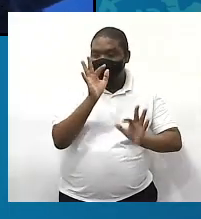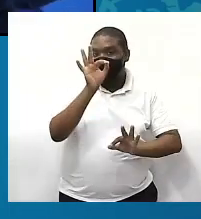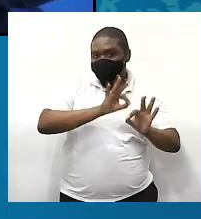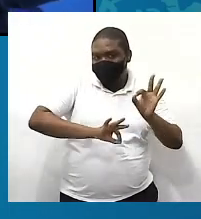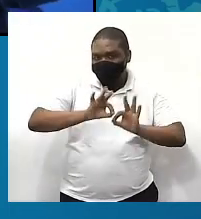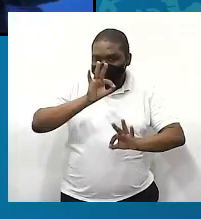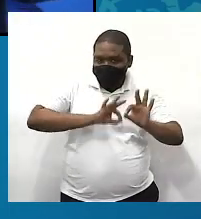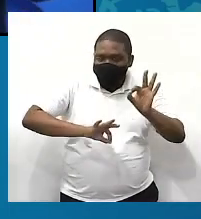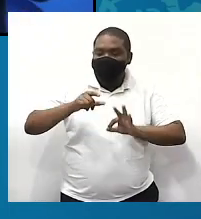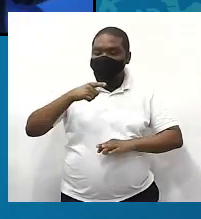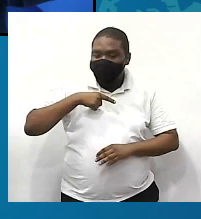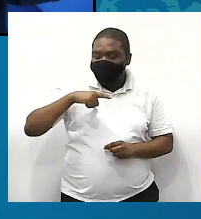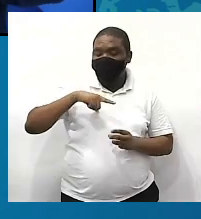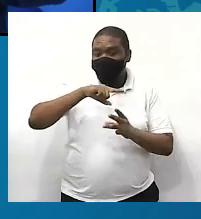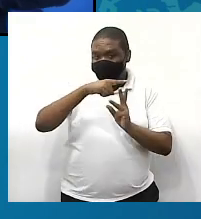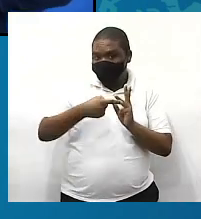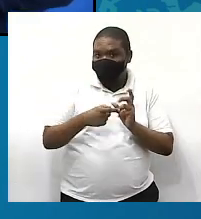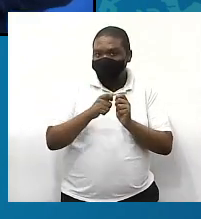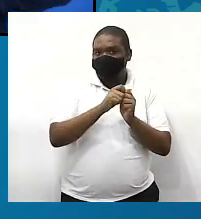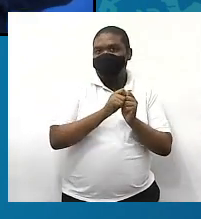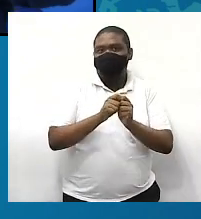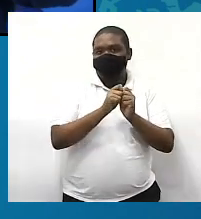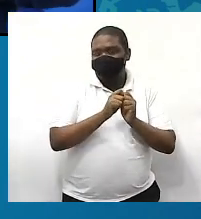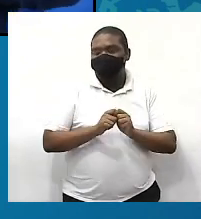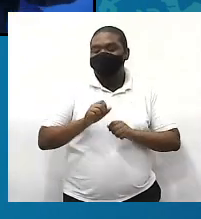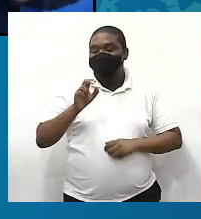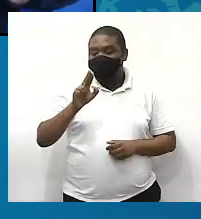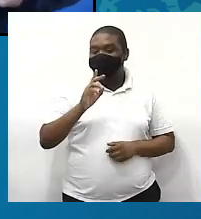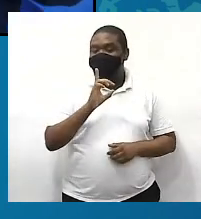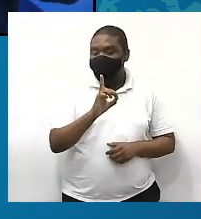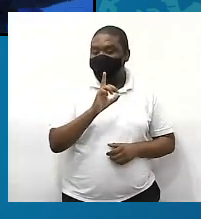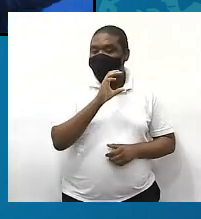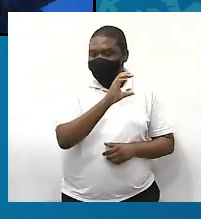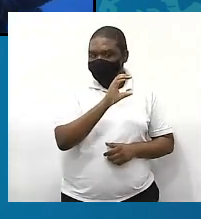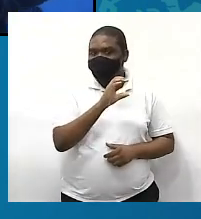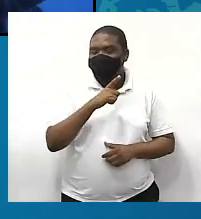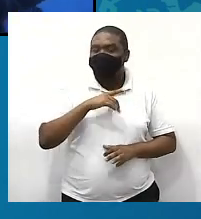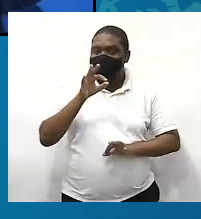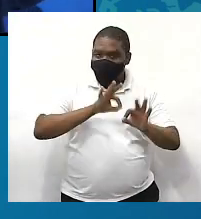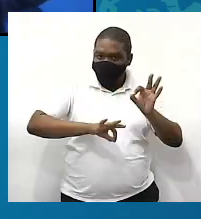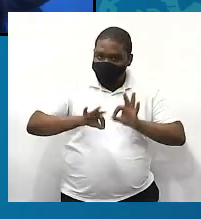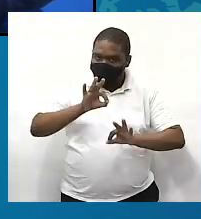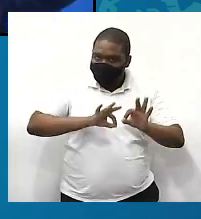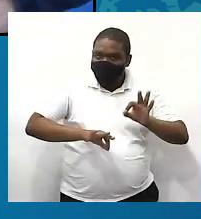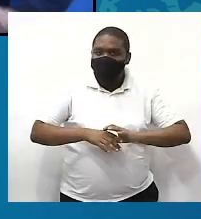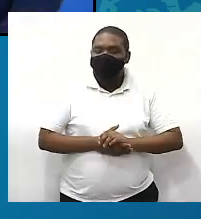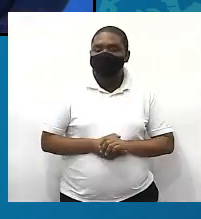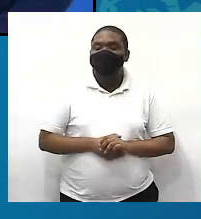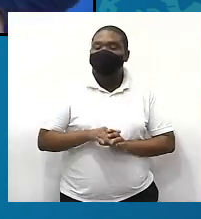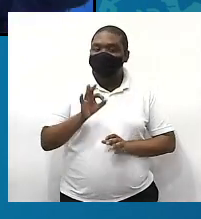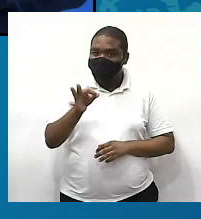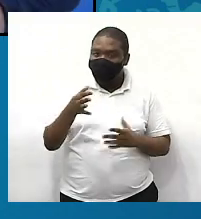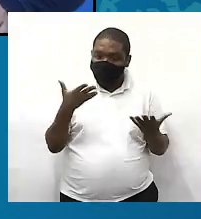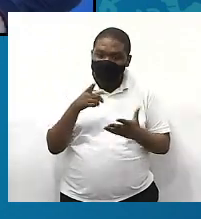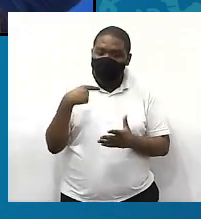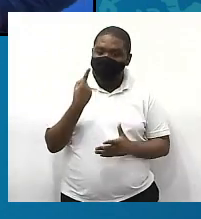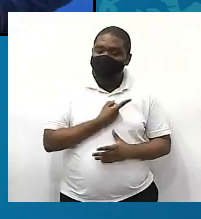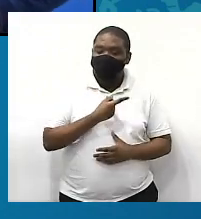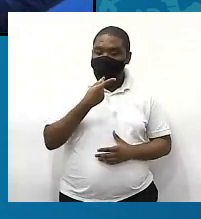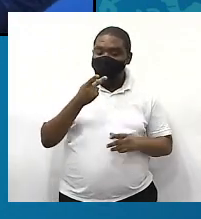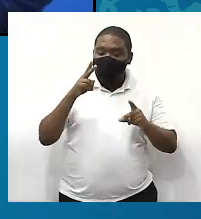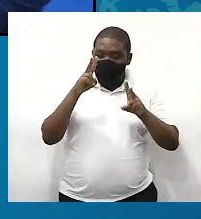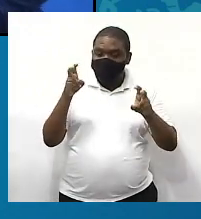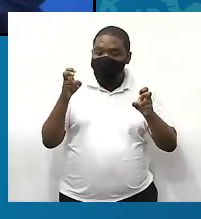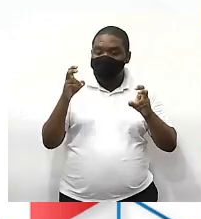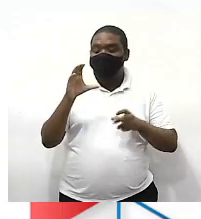tenho esses três conjuntos, unidade, dezena e centena. Eu formo uma ordem, tá bom? Agora a gente vai falar de classes daqui